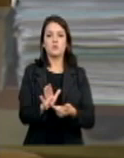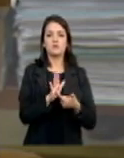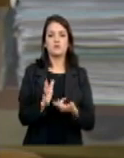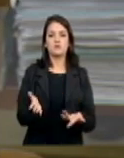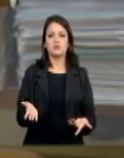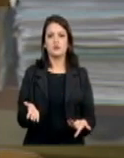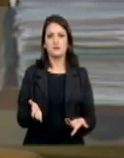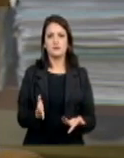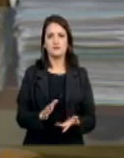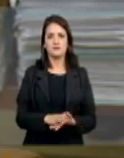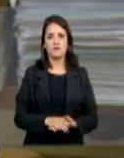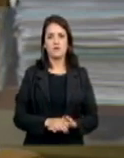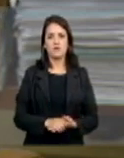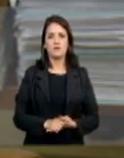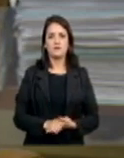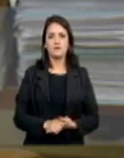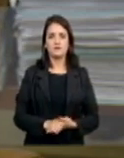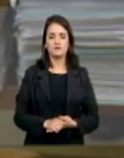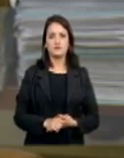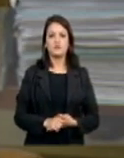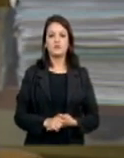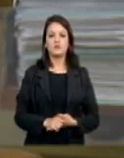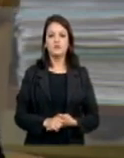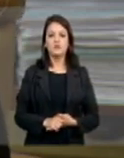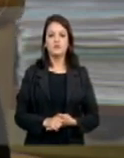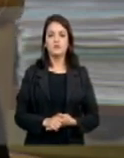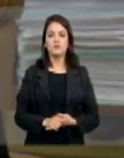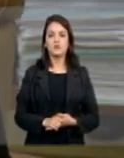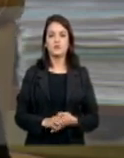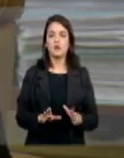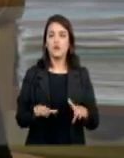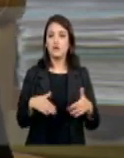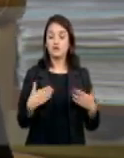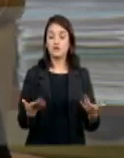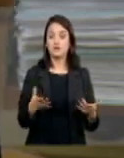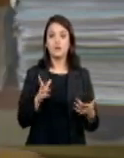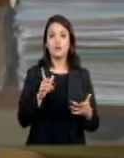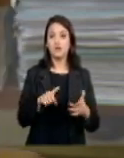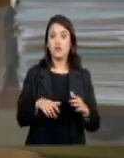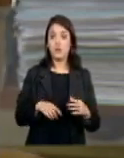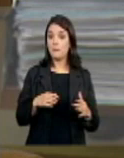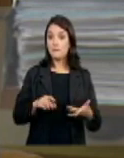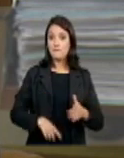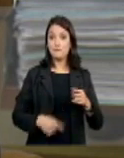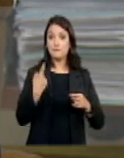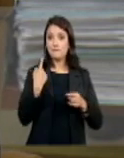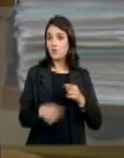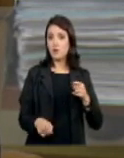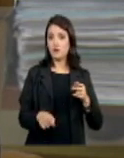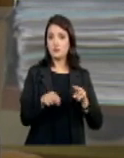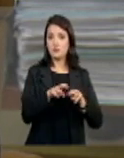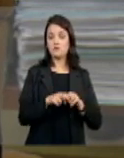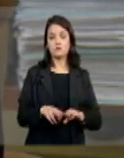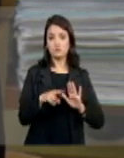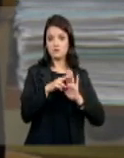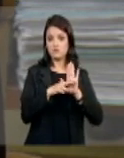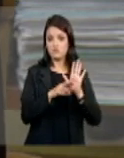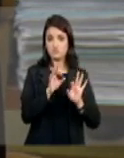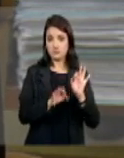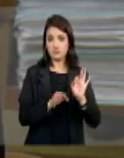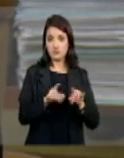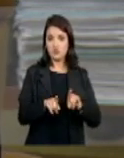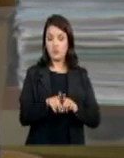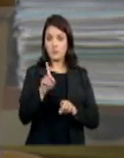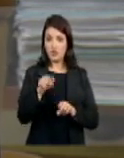de prospecção simplesmente vedado pelo ordenamento jurídico brasileiro como resulta não só da